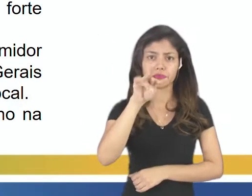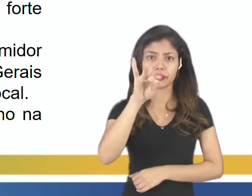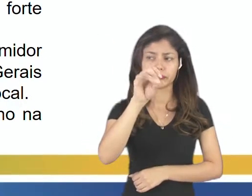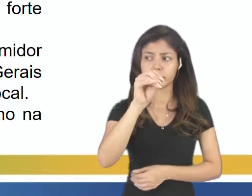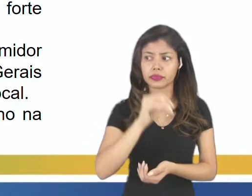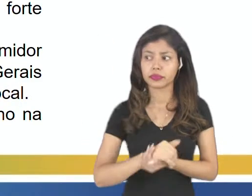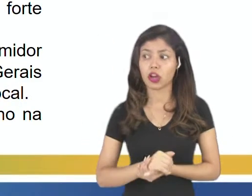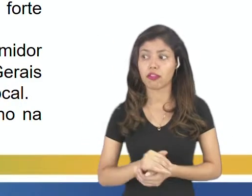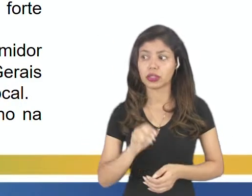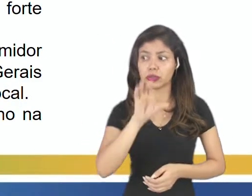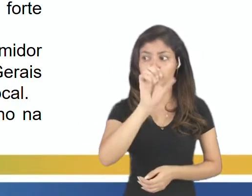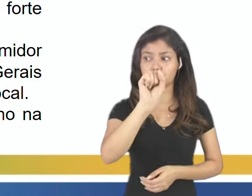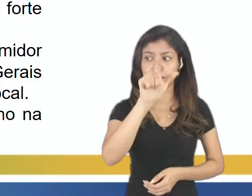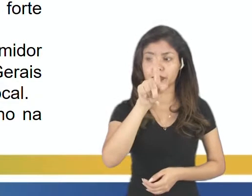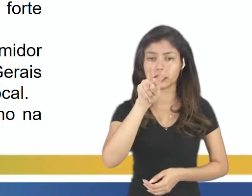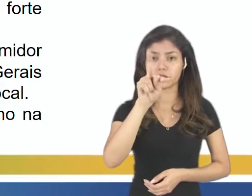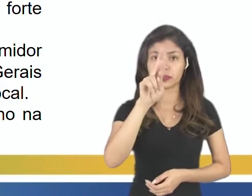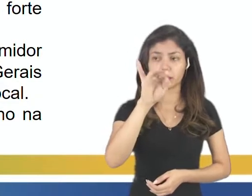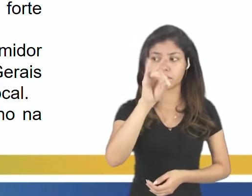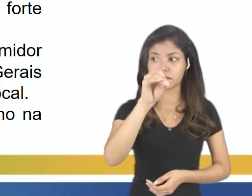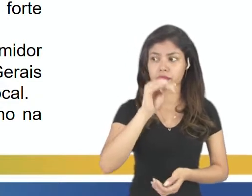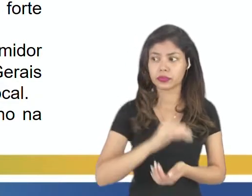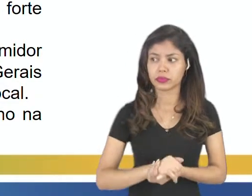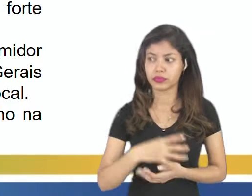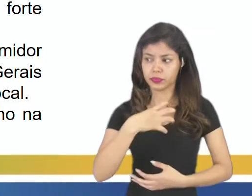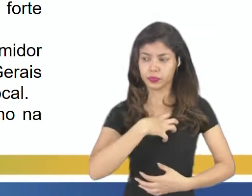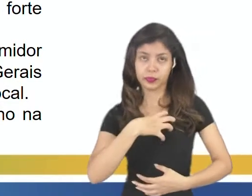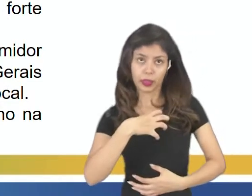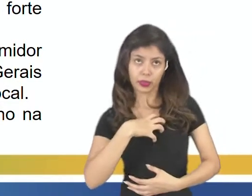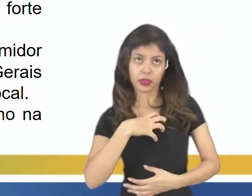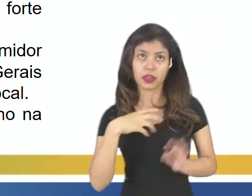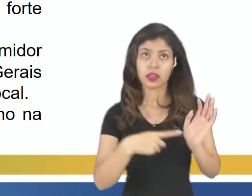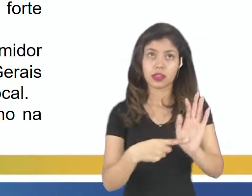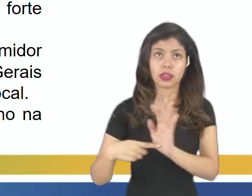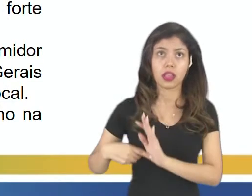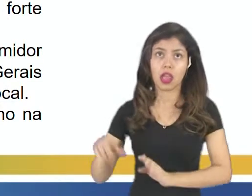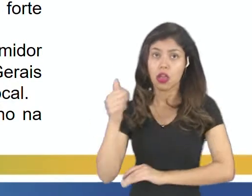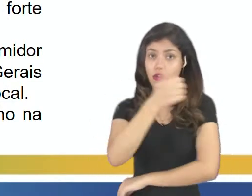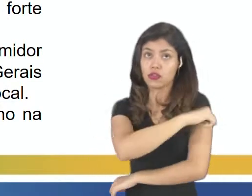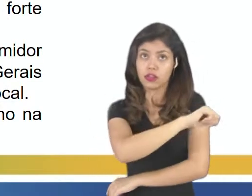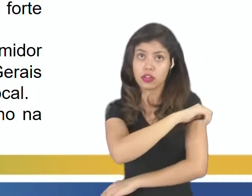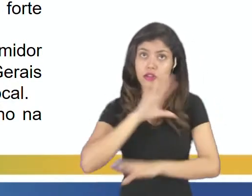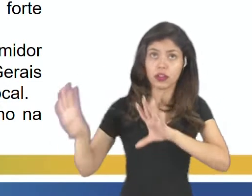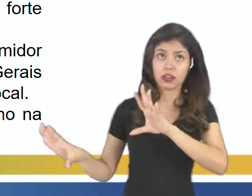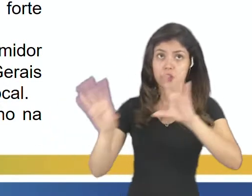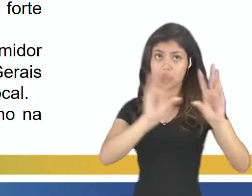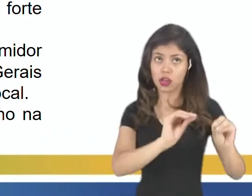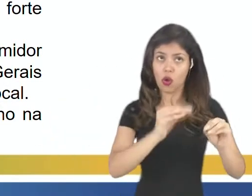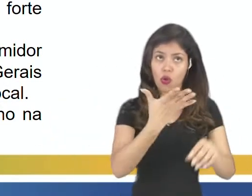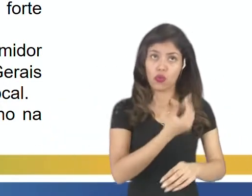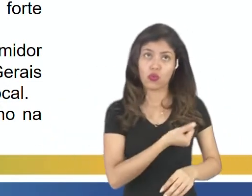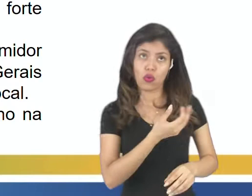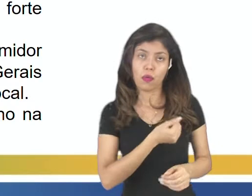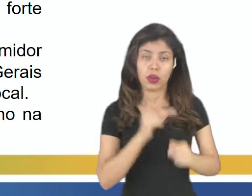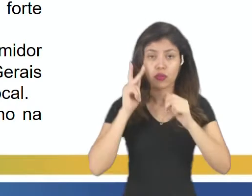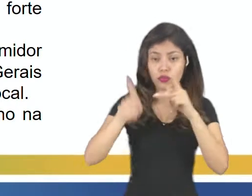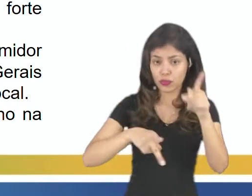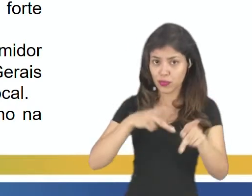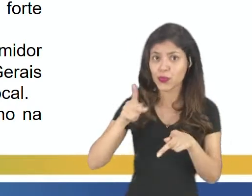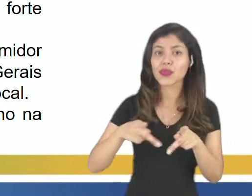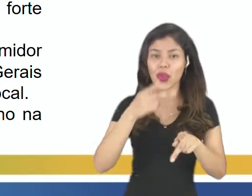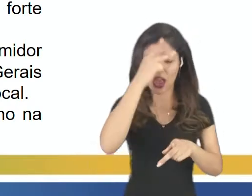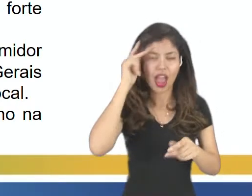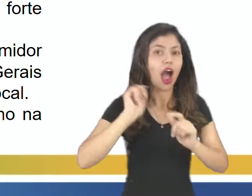nosso país, foi transferida para o Rio de Janeiro, né, que é a nossa segunda capital. E com isso, o número de habitantes